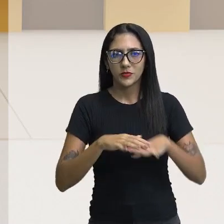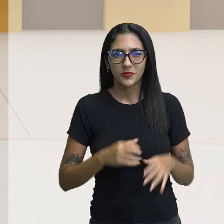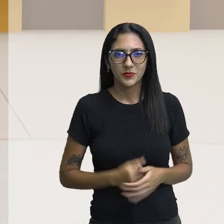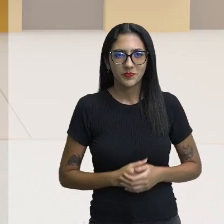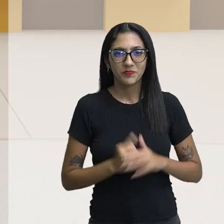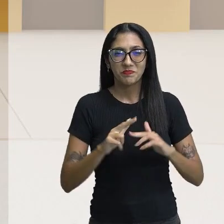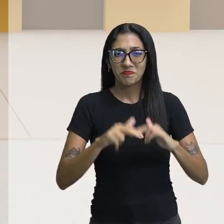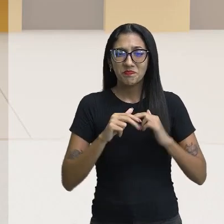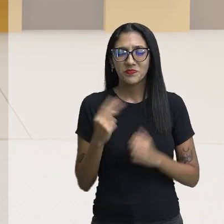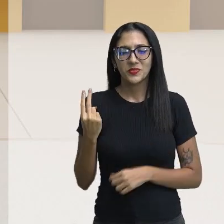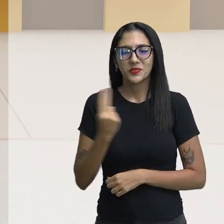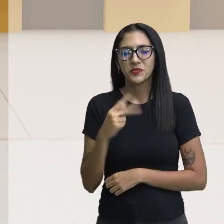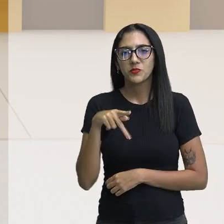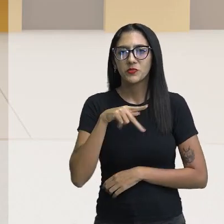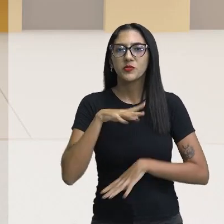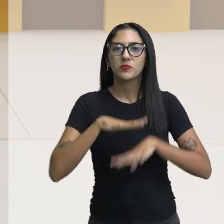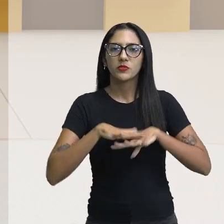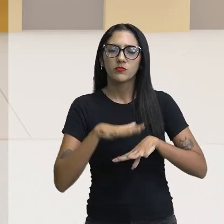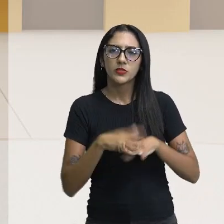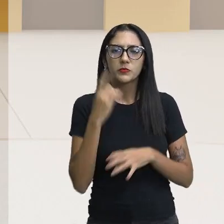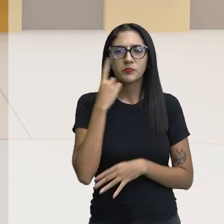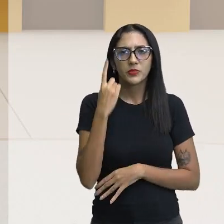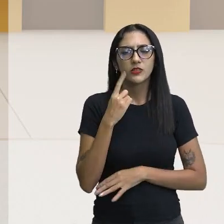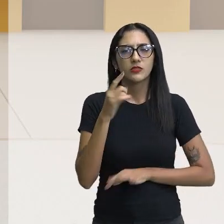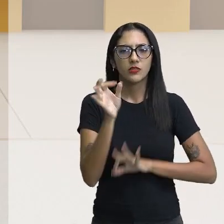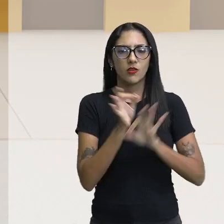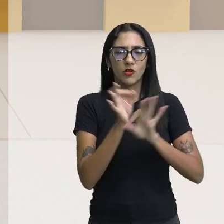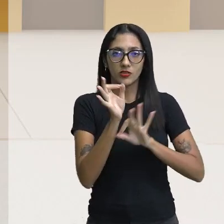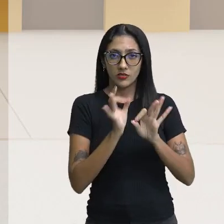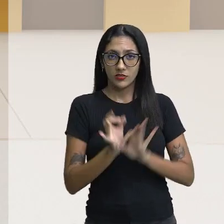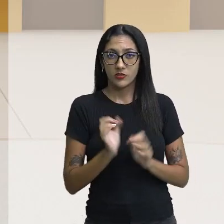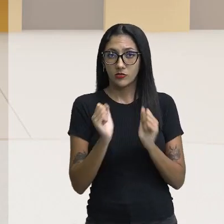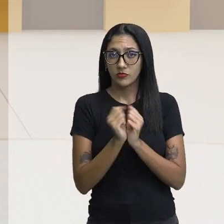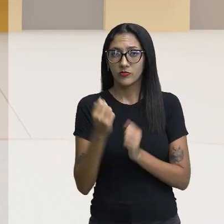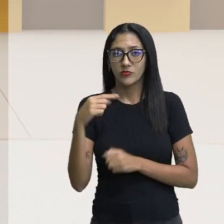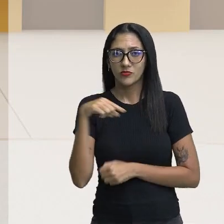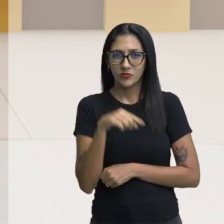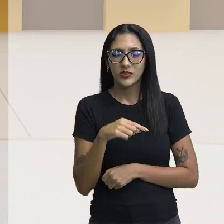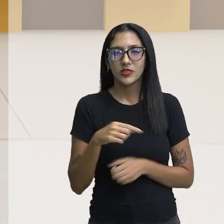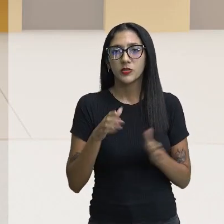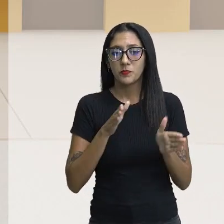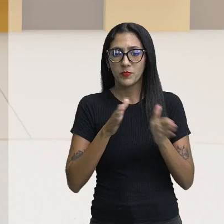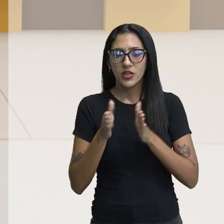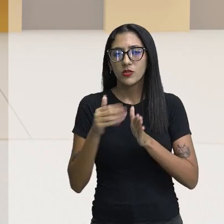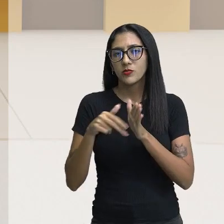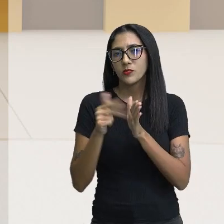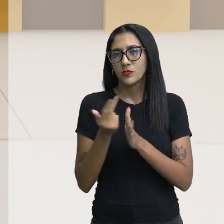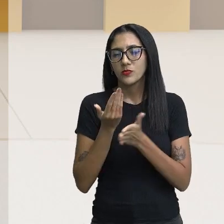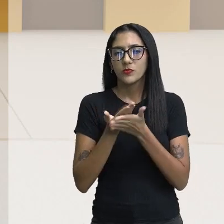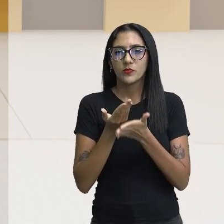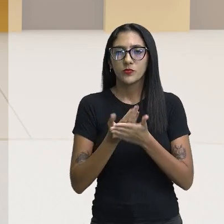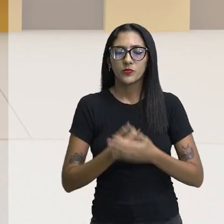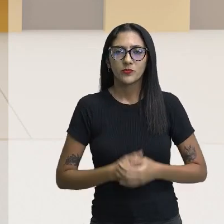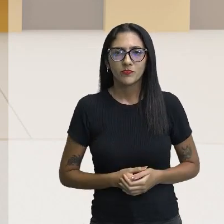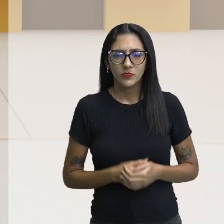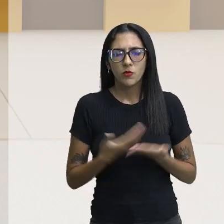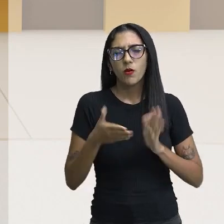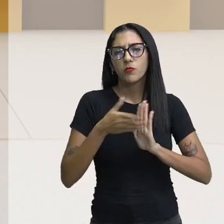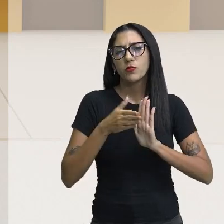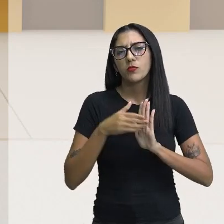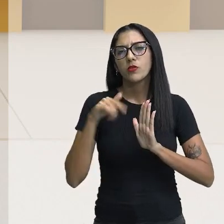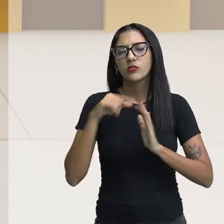Matemática, estamos aqui elaborando com vocês essa unidade. O propósito, o objetivo